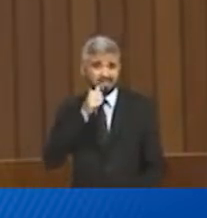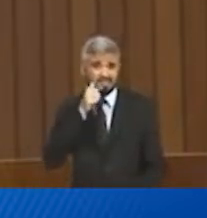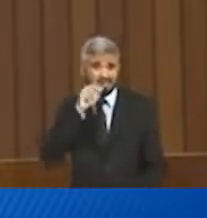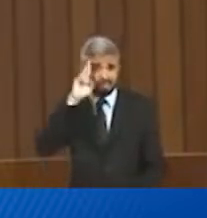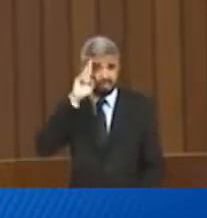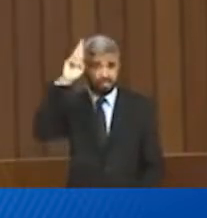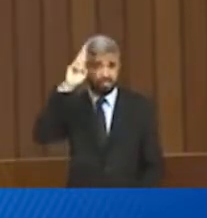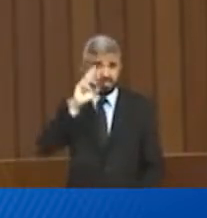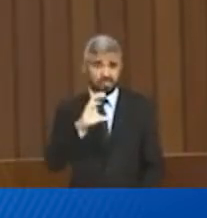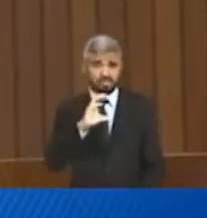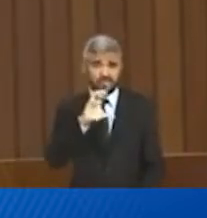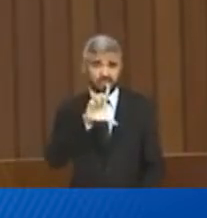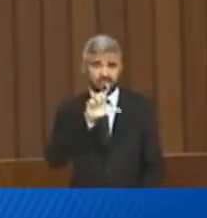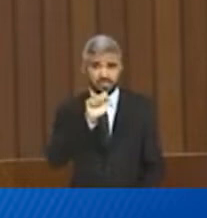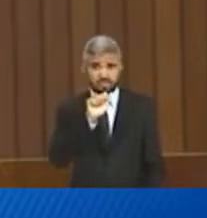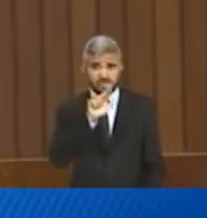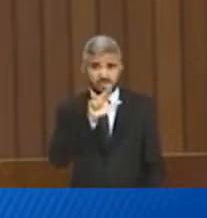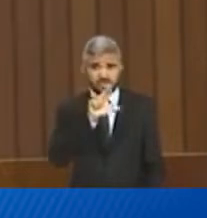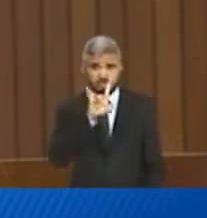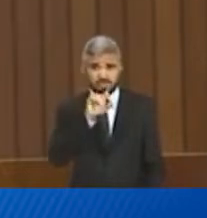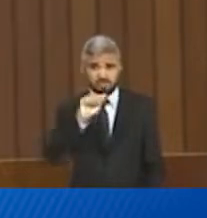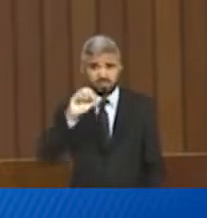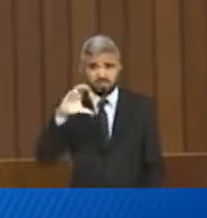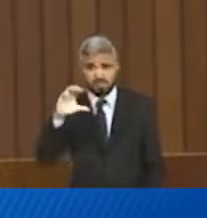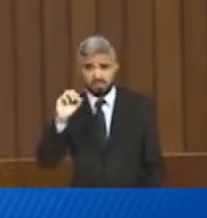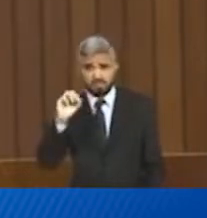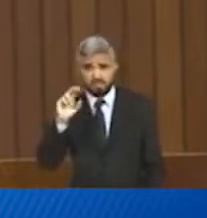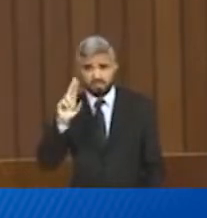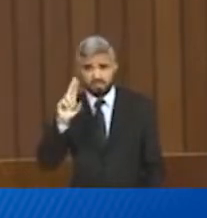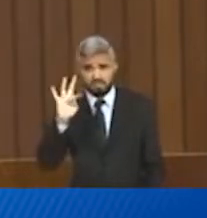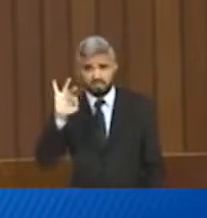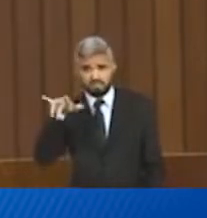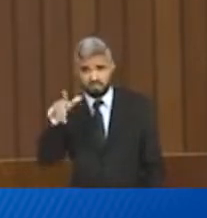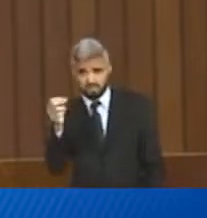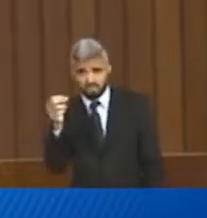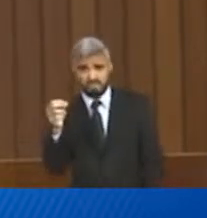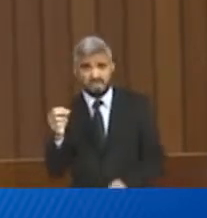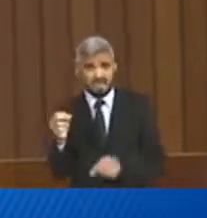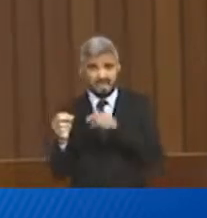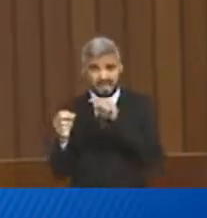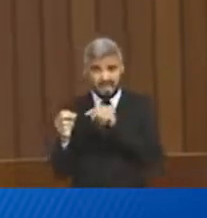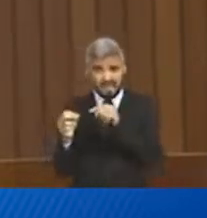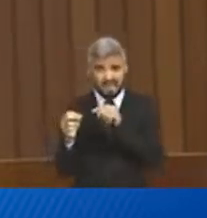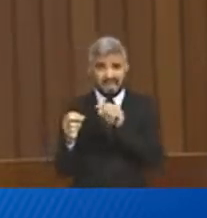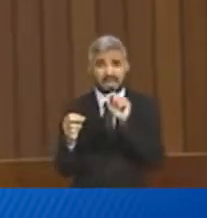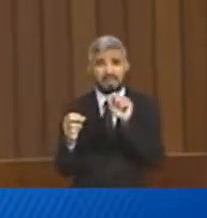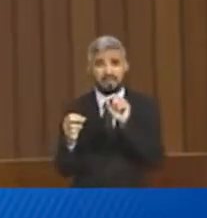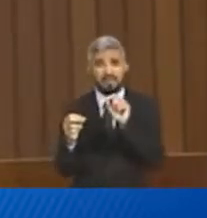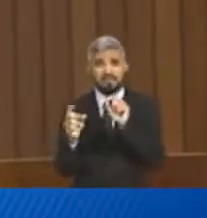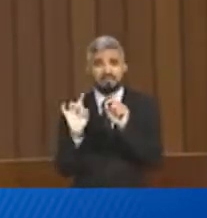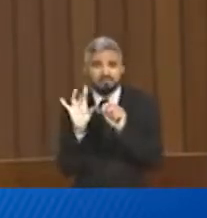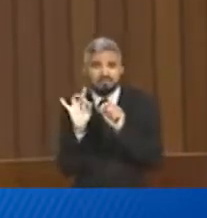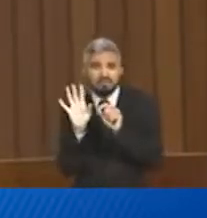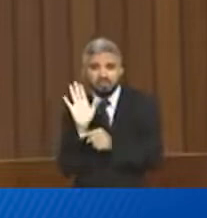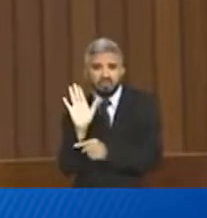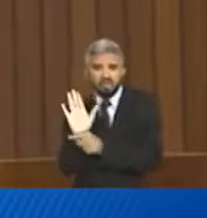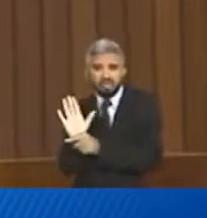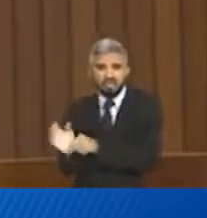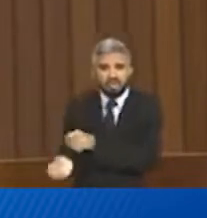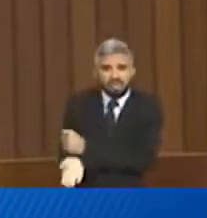que lamentavelmente transformou em um hospital no balcão de negociação eleitoral